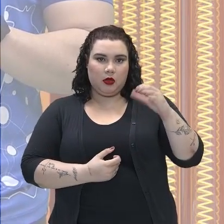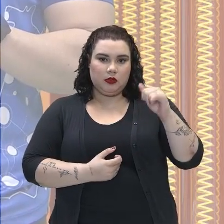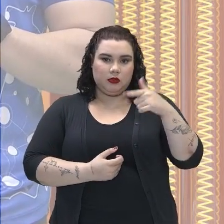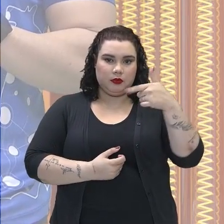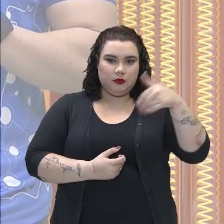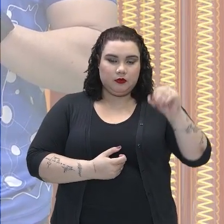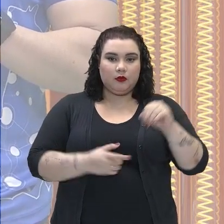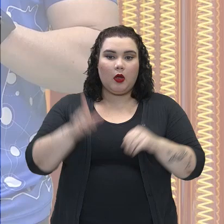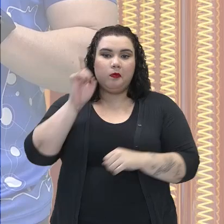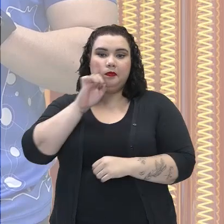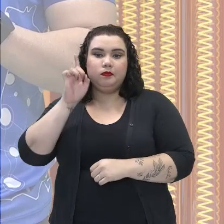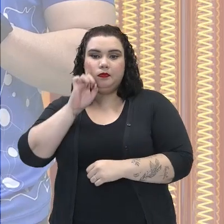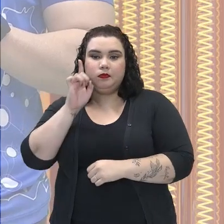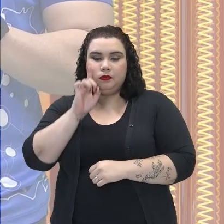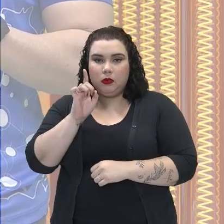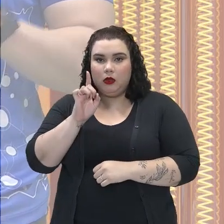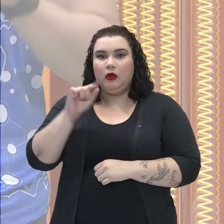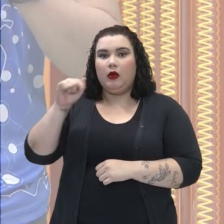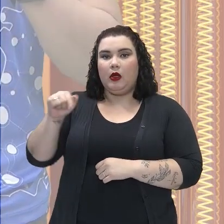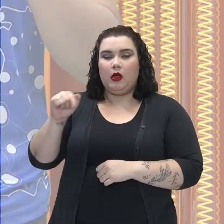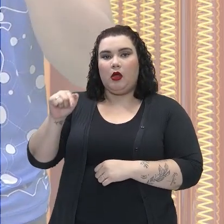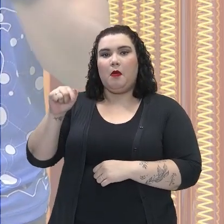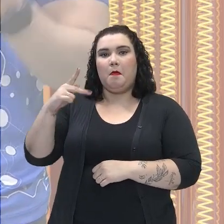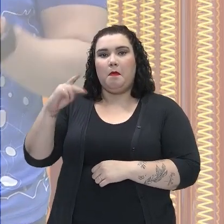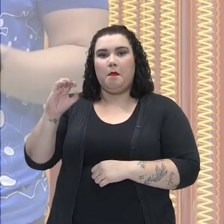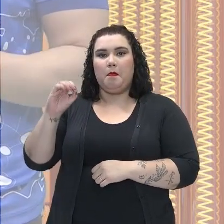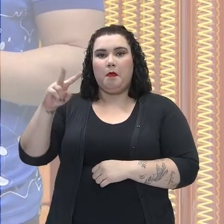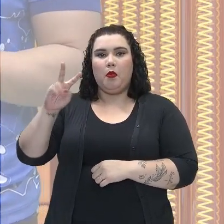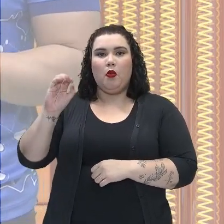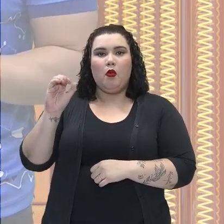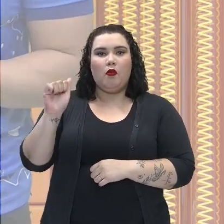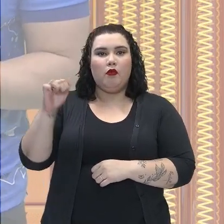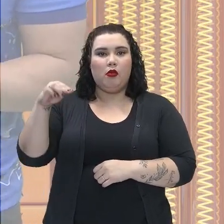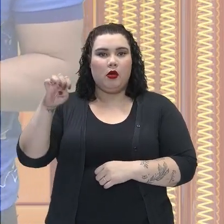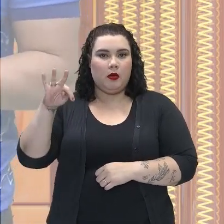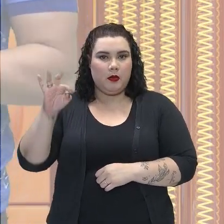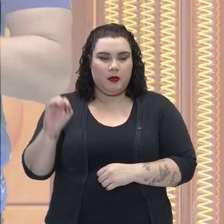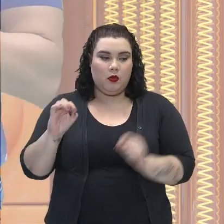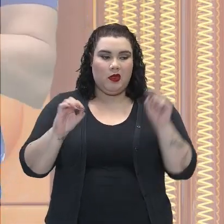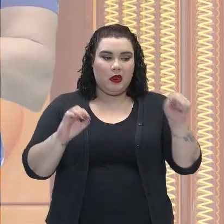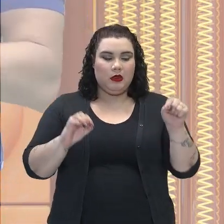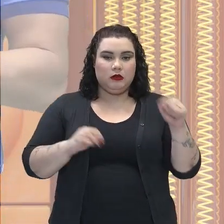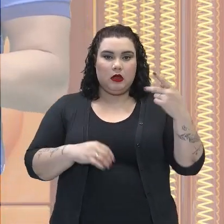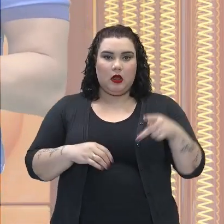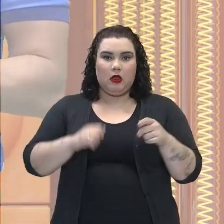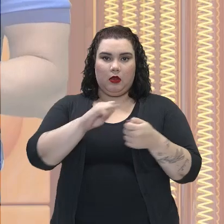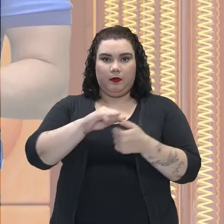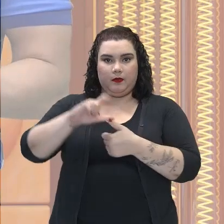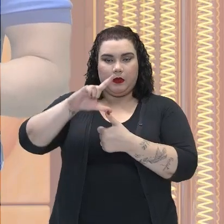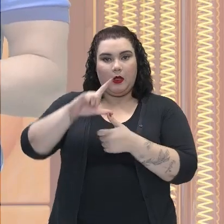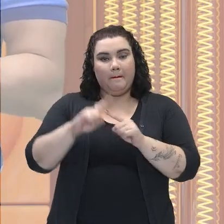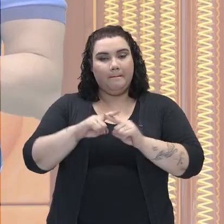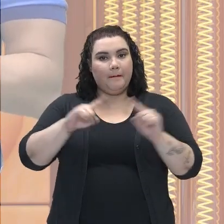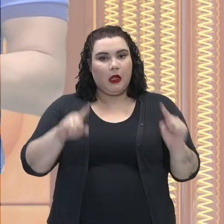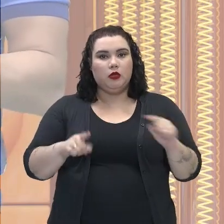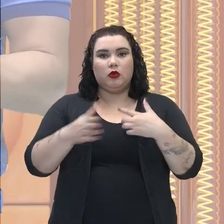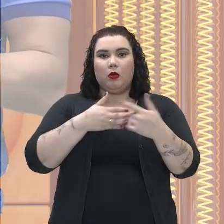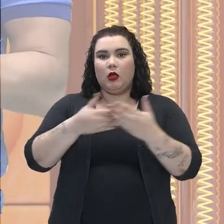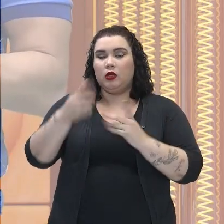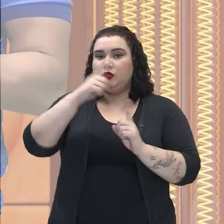nos Estados Unidos, de exploração na América Latina. Mas o que eu gostaria de reforçar aqui com vocês é que toda e qualquer forma